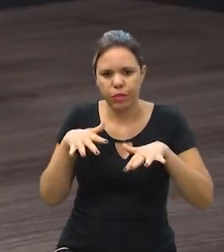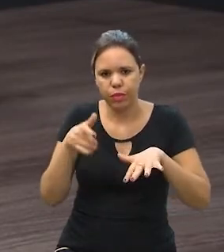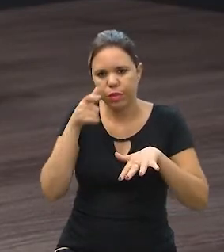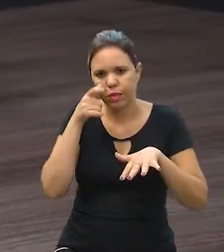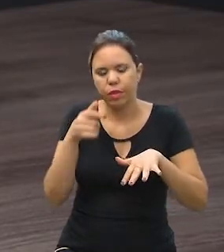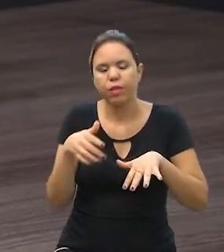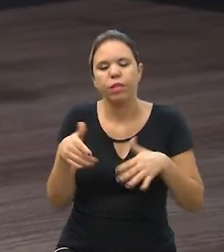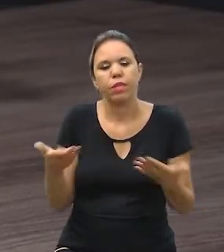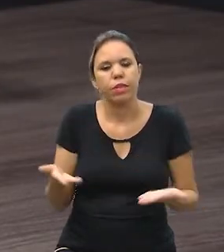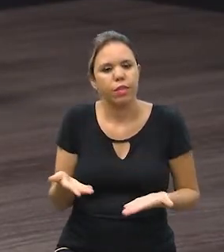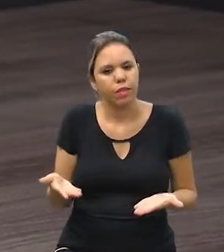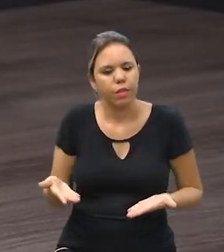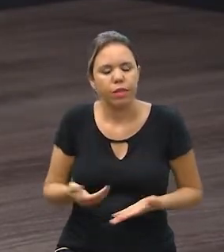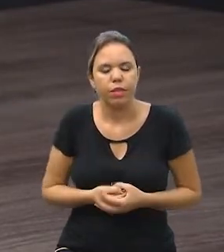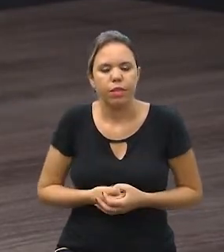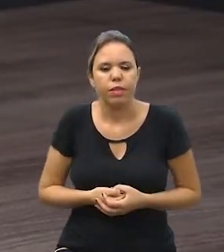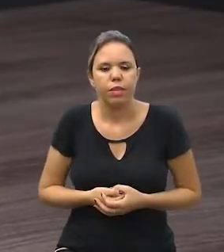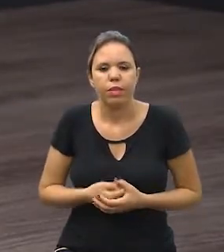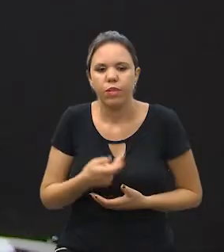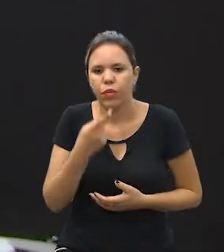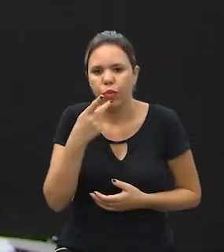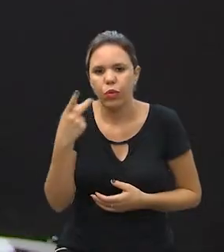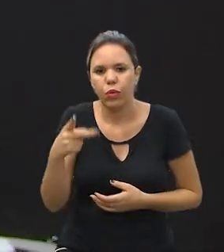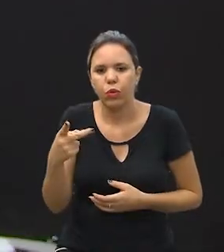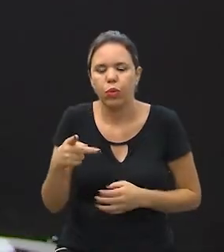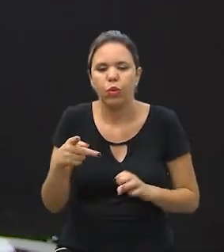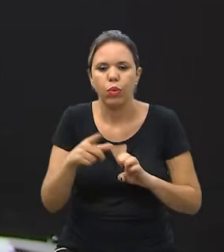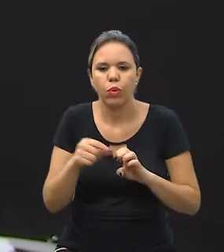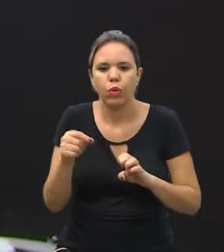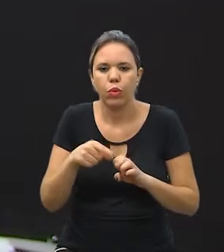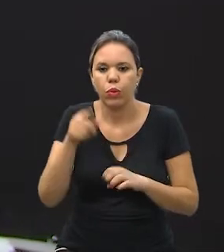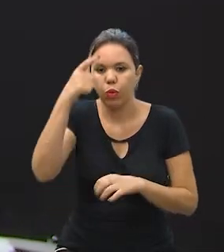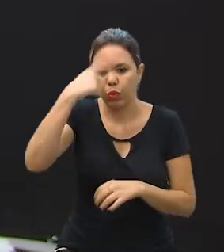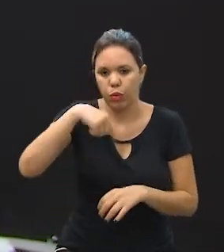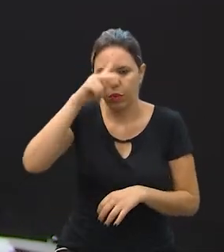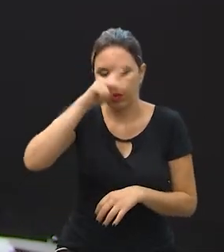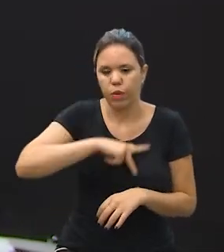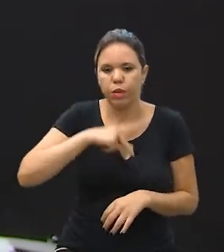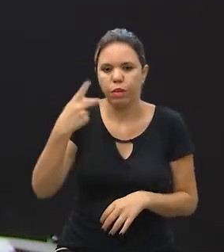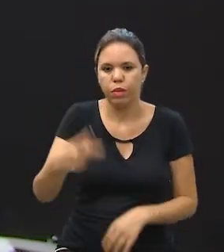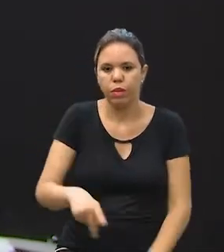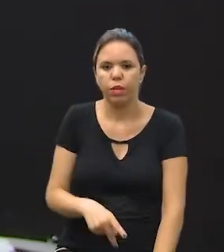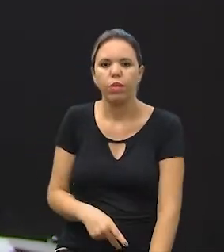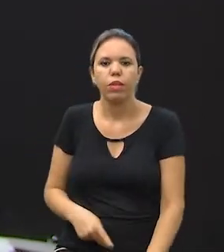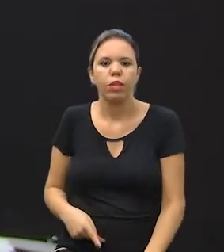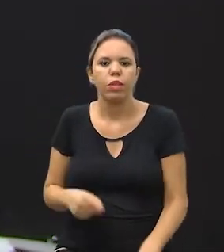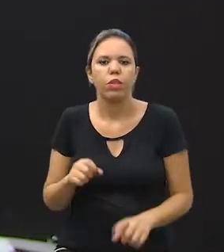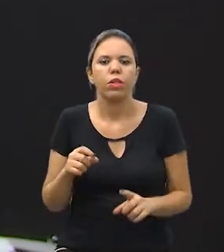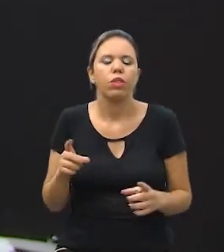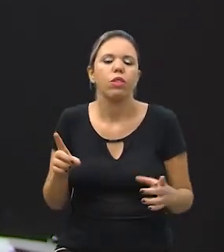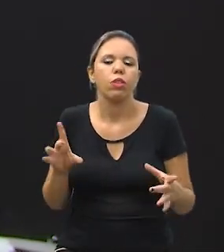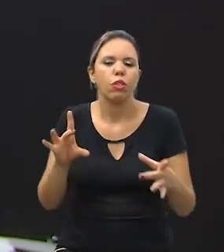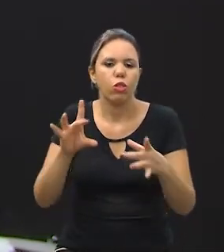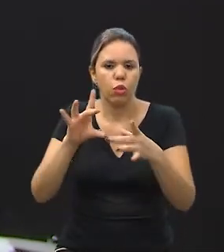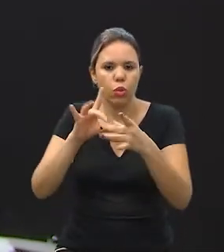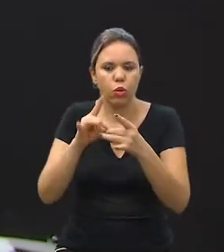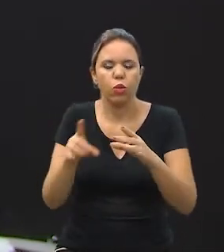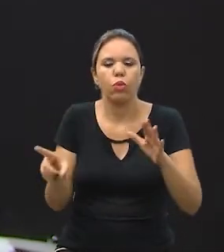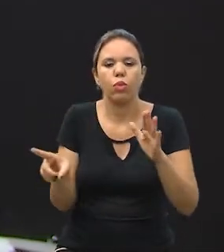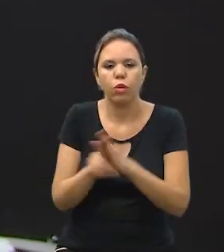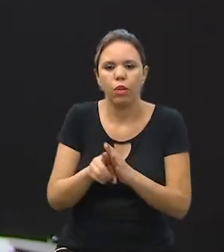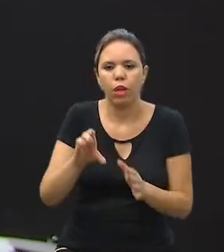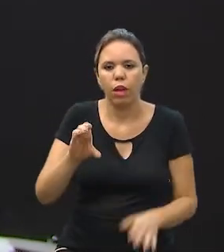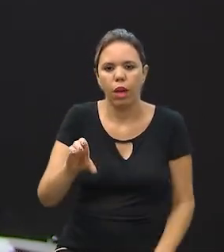nossas telespectadoras, queria que você falasse um pouquinho do empreendimento de você, né? Você é sócia da